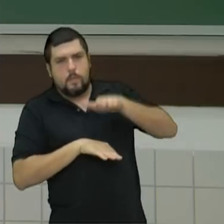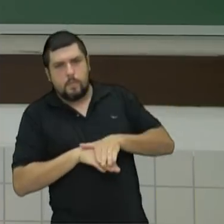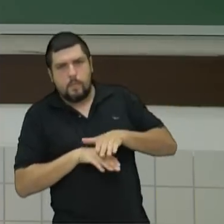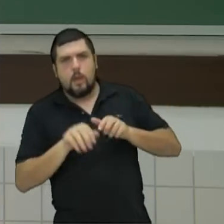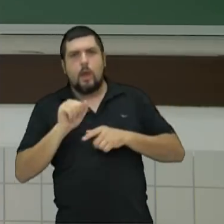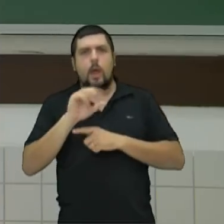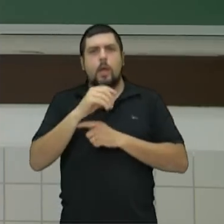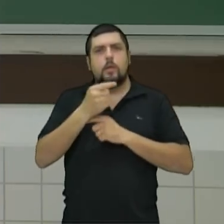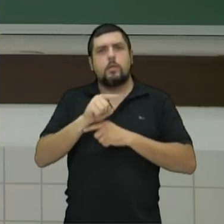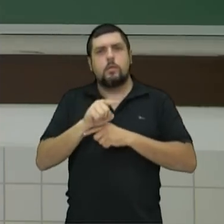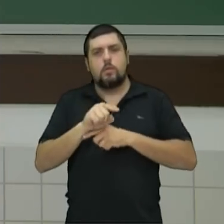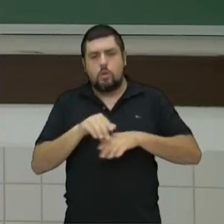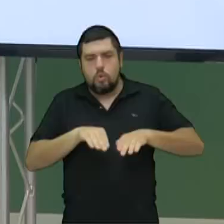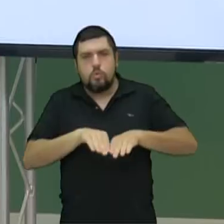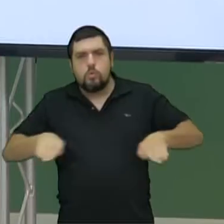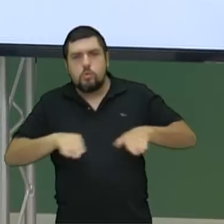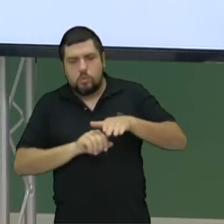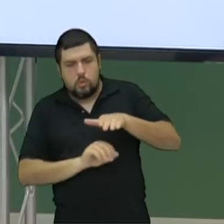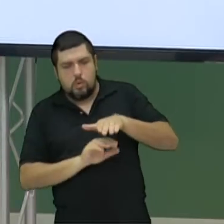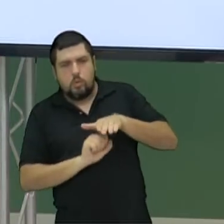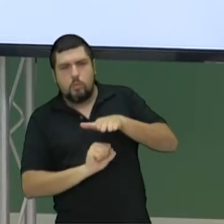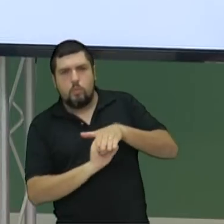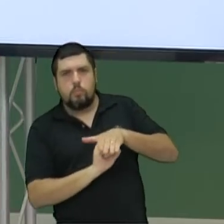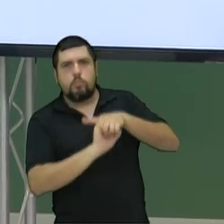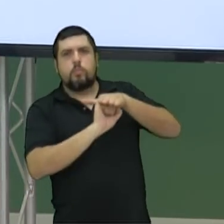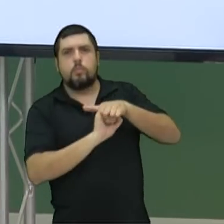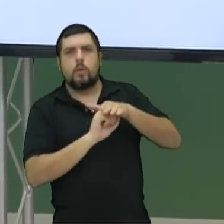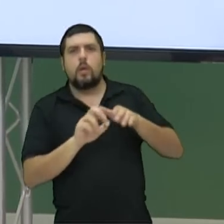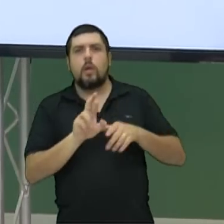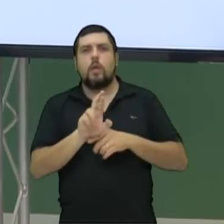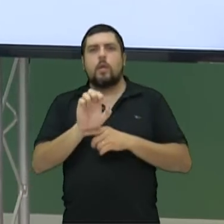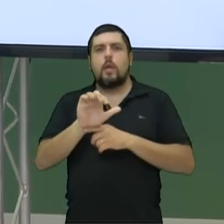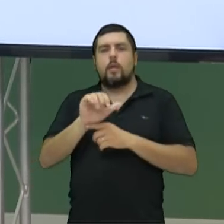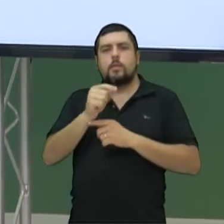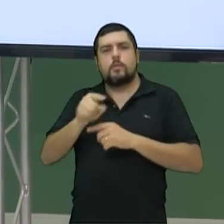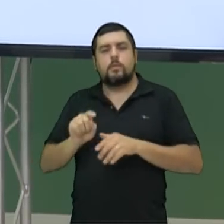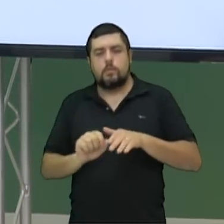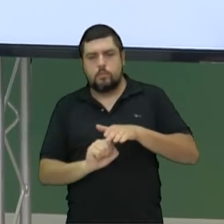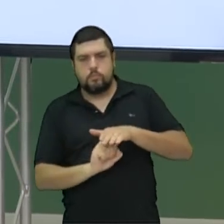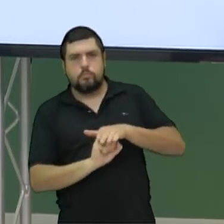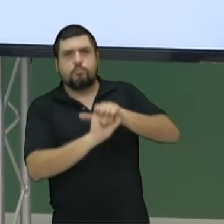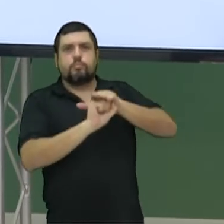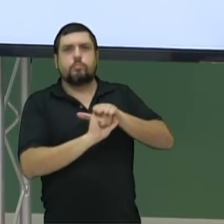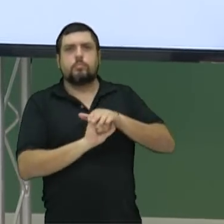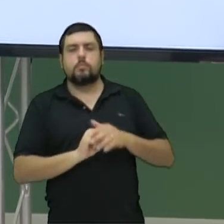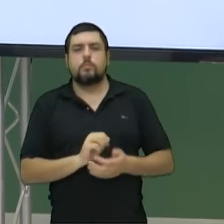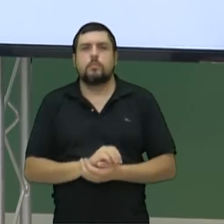atrito envolvido, né? A mesma coisa acontece com um caminhão, um veículo, certo? Então quem que empurra o